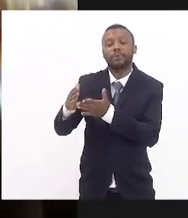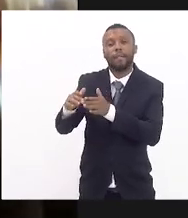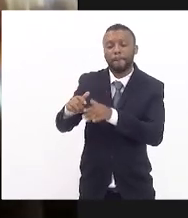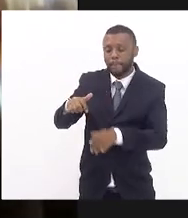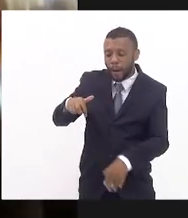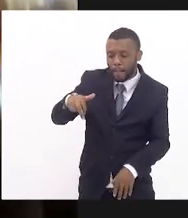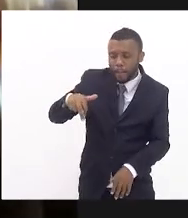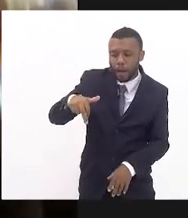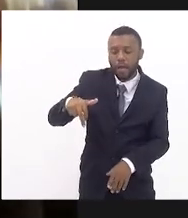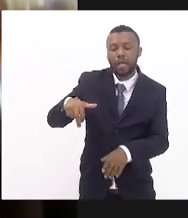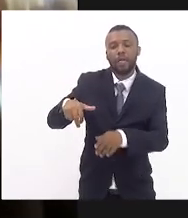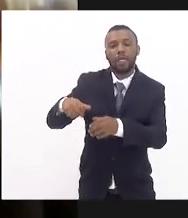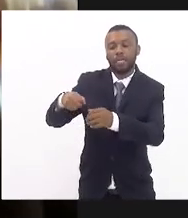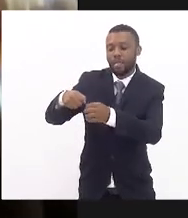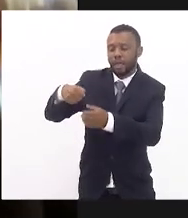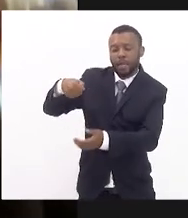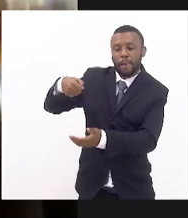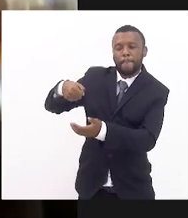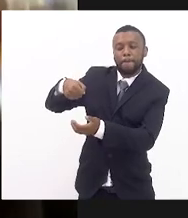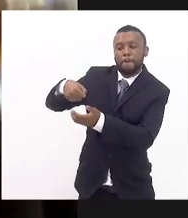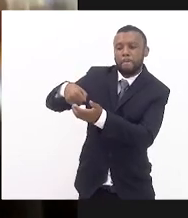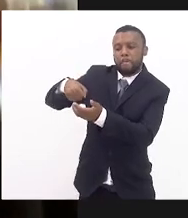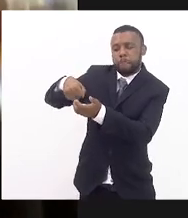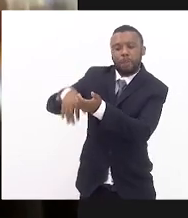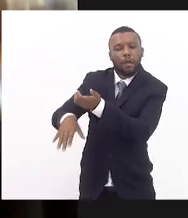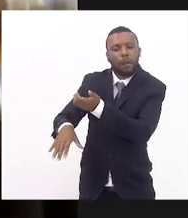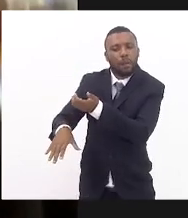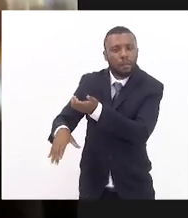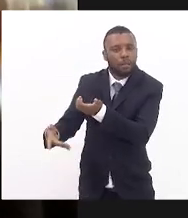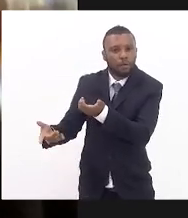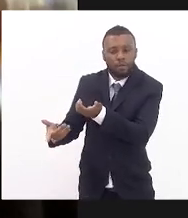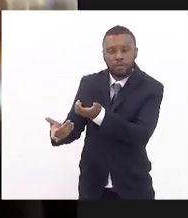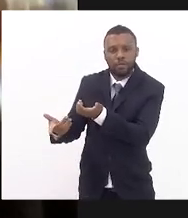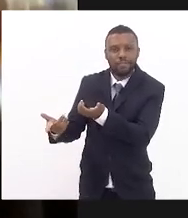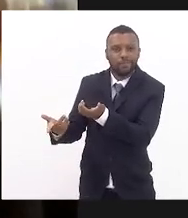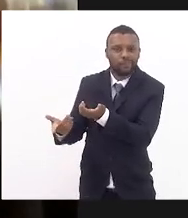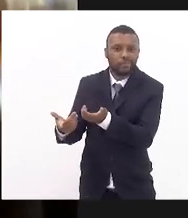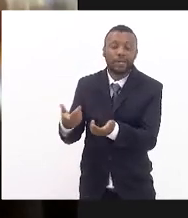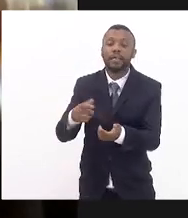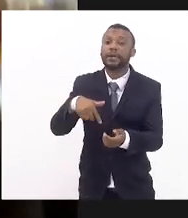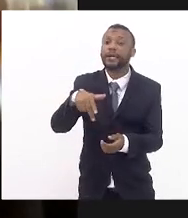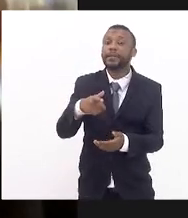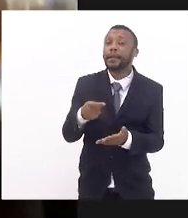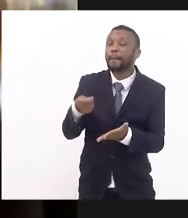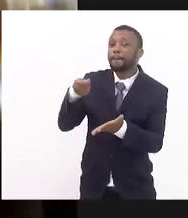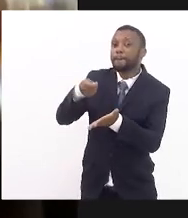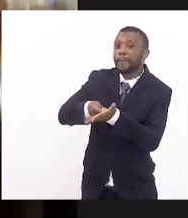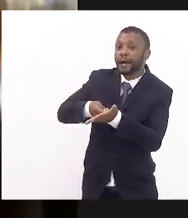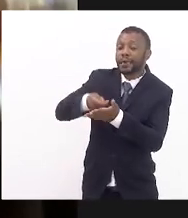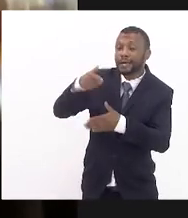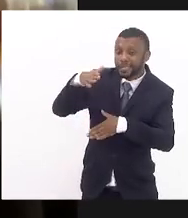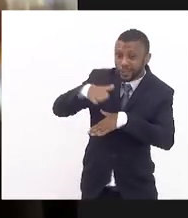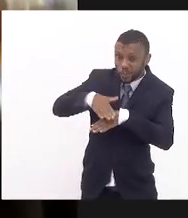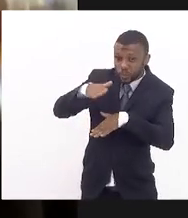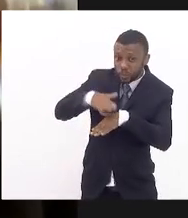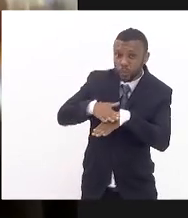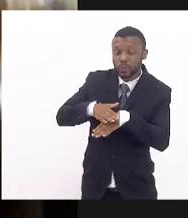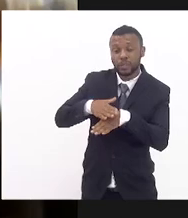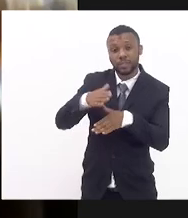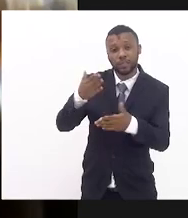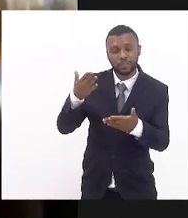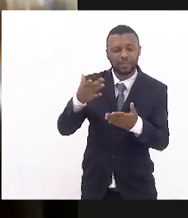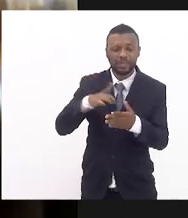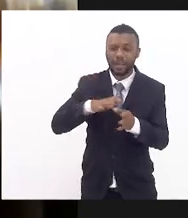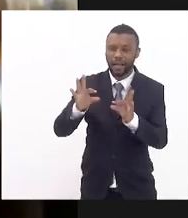tudo cai no chão e, como bem destacou a deputada, quem está pagando o pato, como diz o